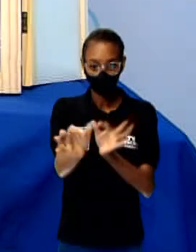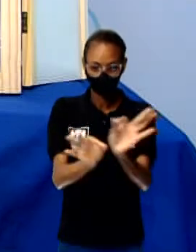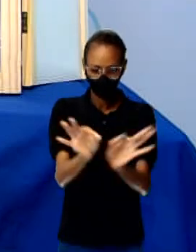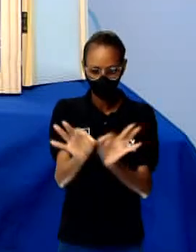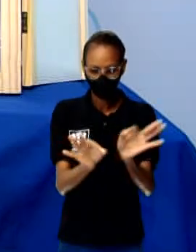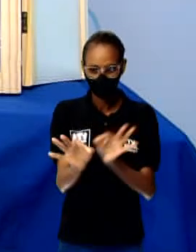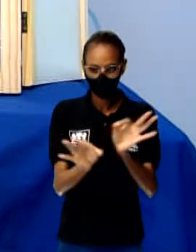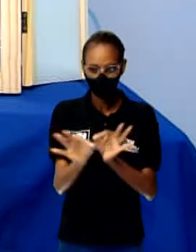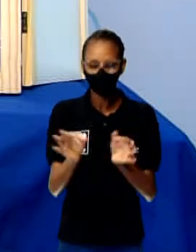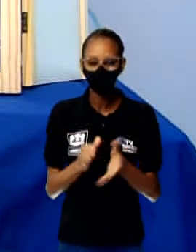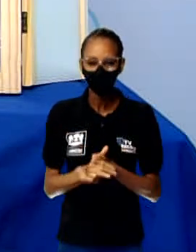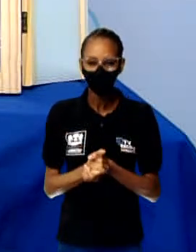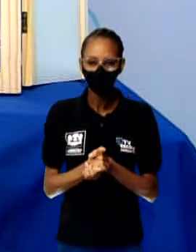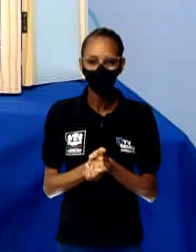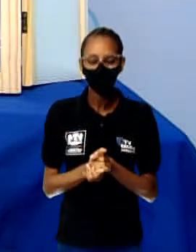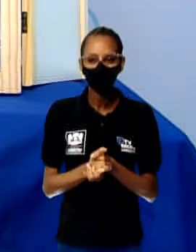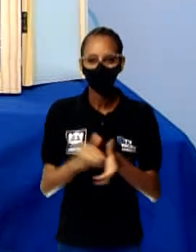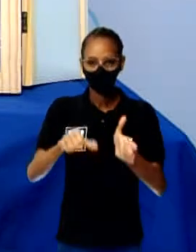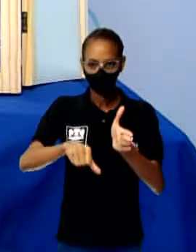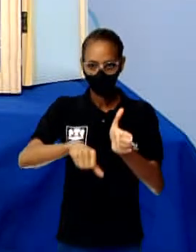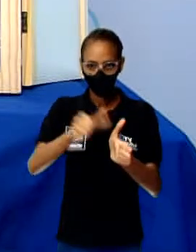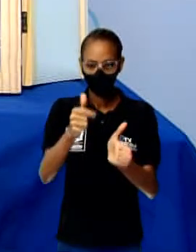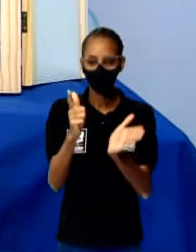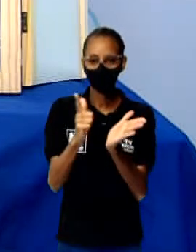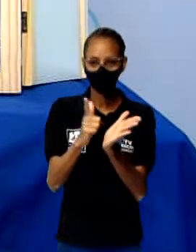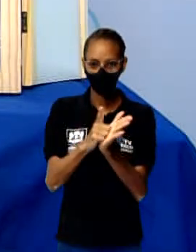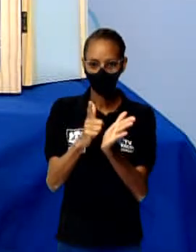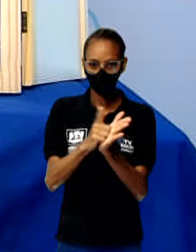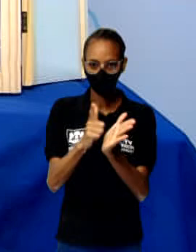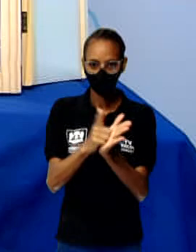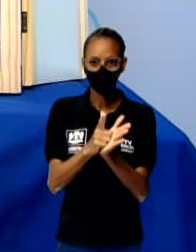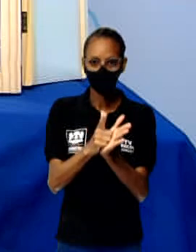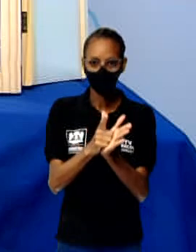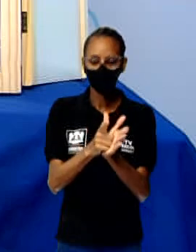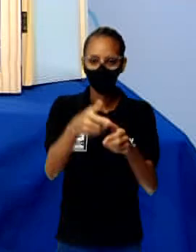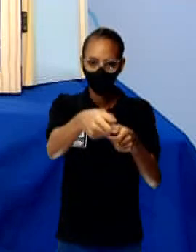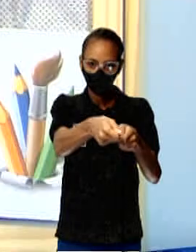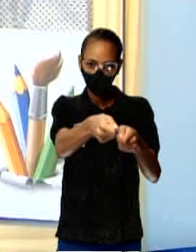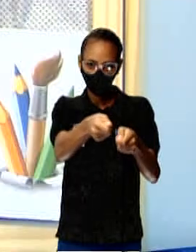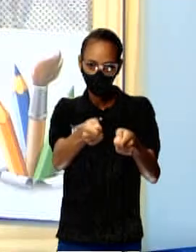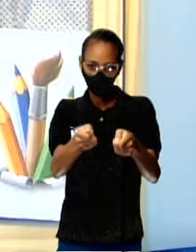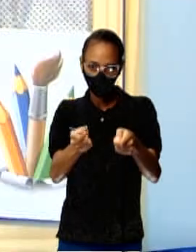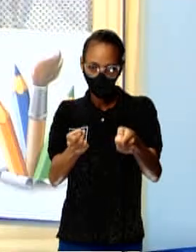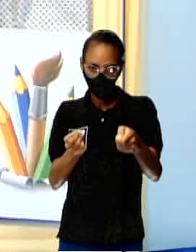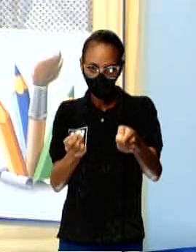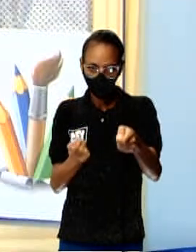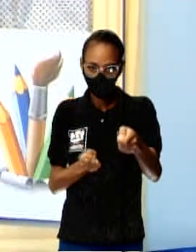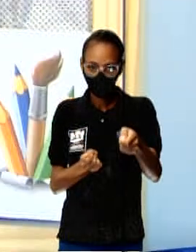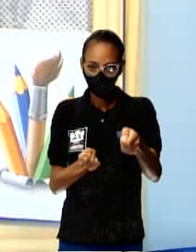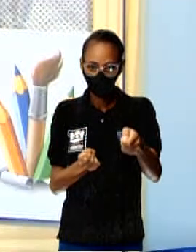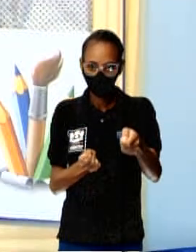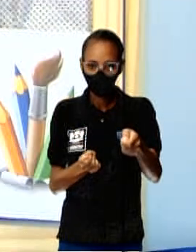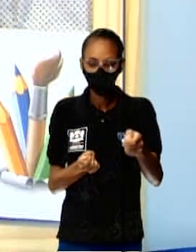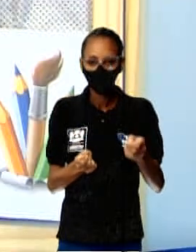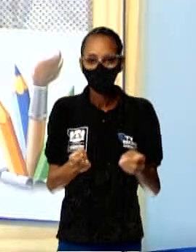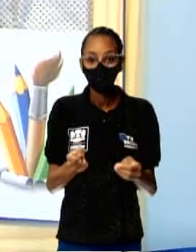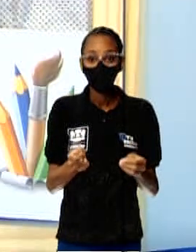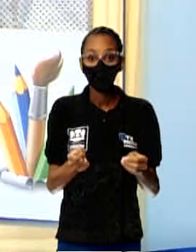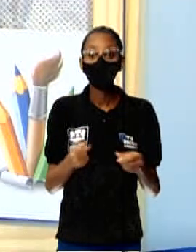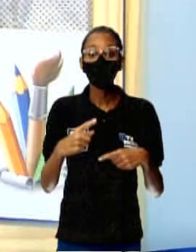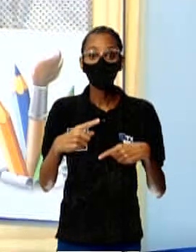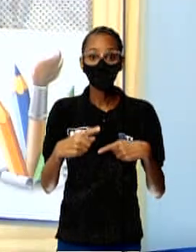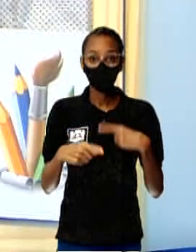primeiro você pega a sua folhinhas de papel no seu caderno e destaca depois que você destacar você